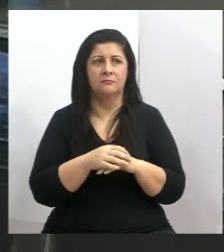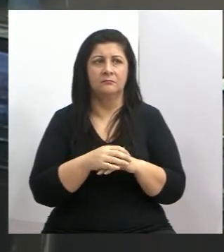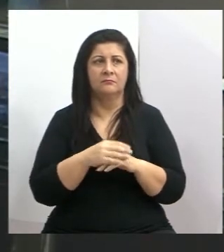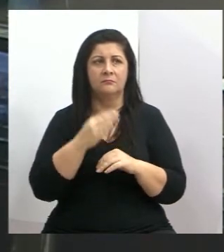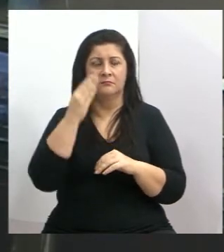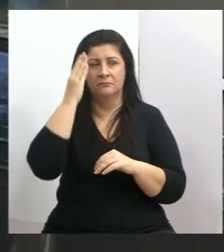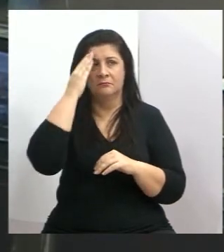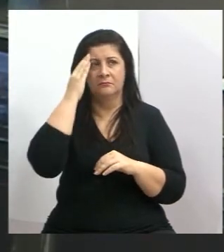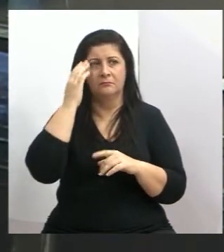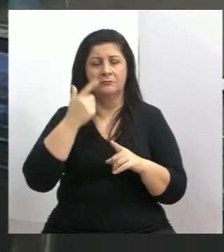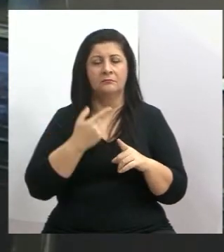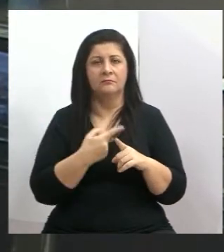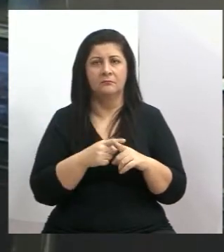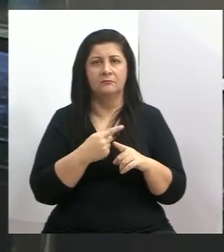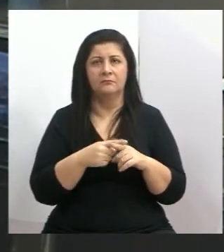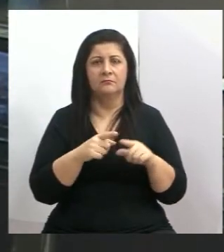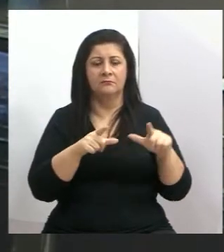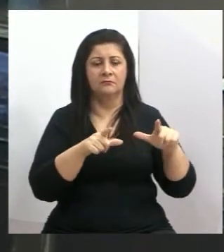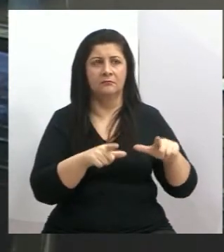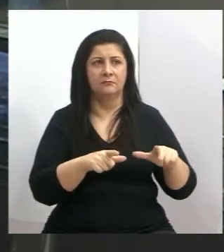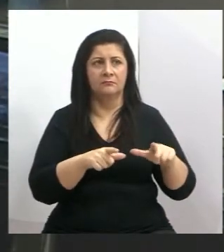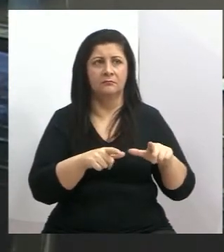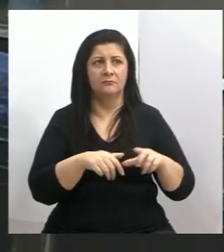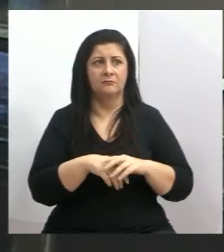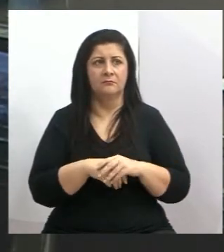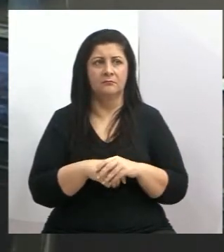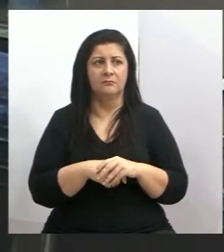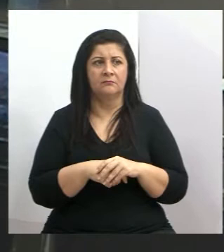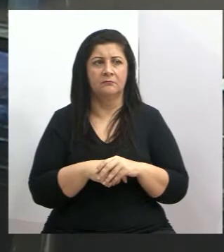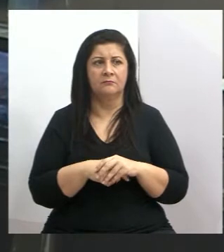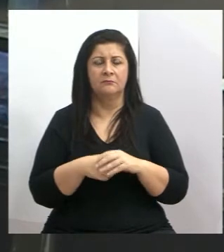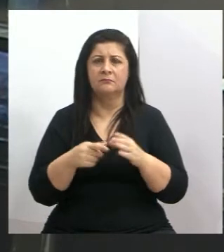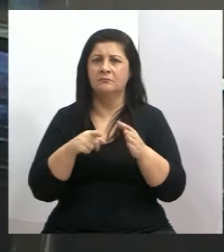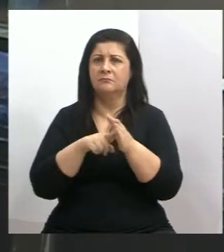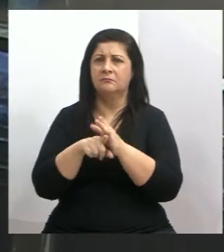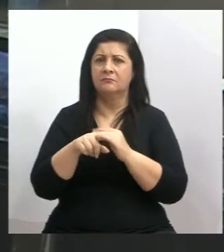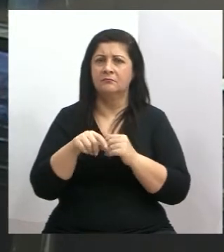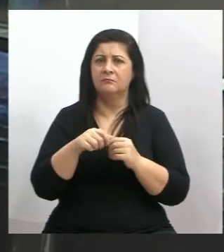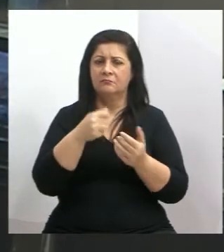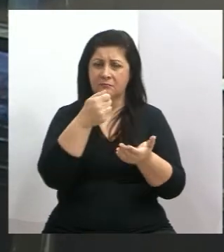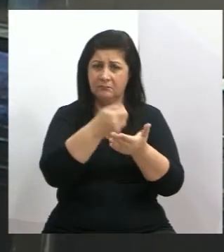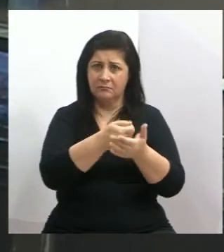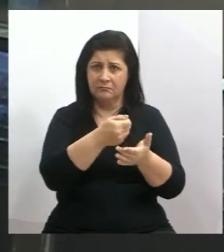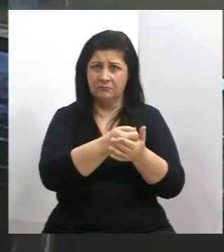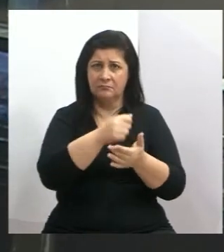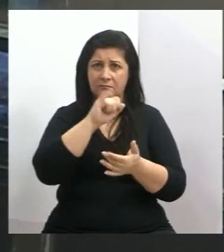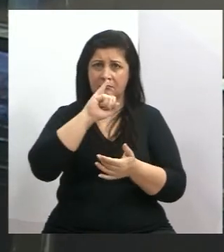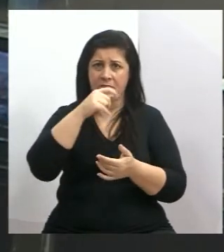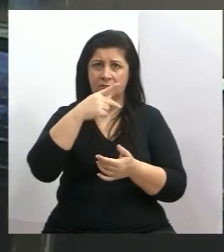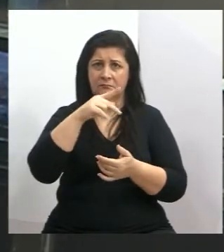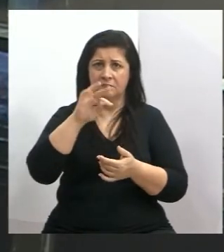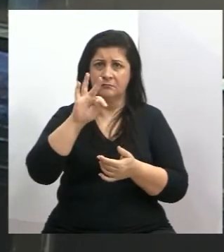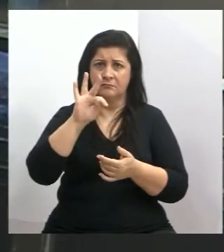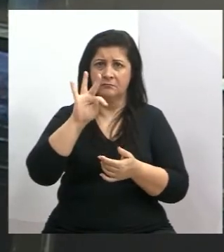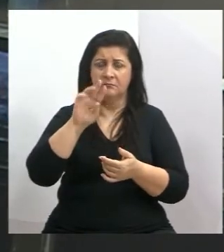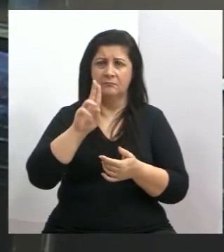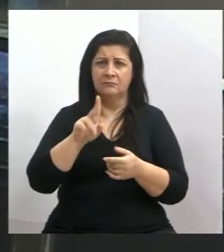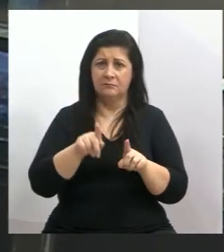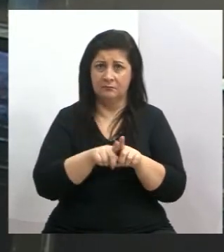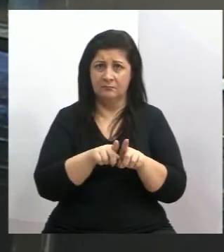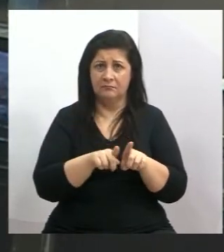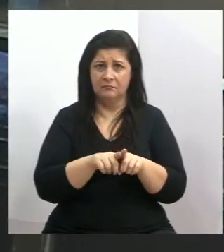sabe E fica aqui um questionamento Será que o carnê do IPTU está chegando para essas pessoas Eu acredito que sim